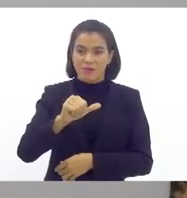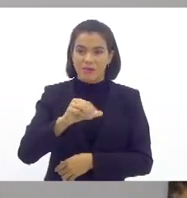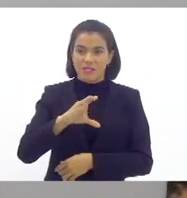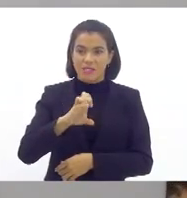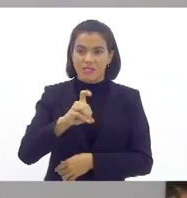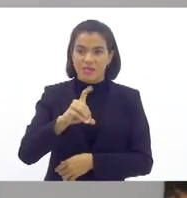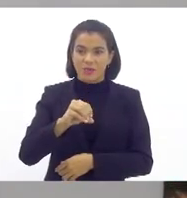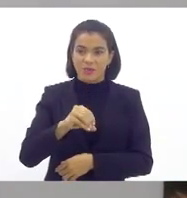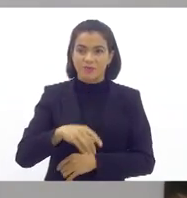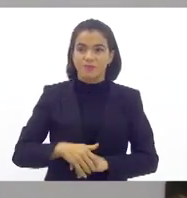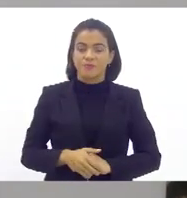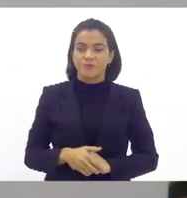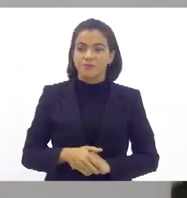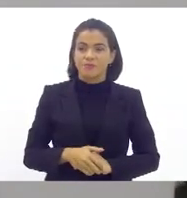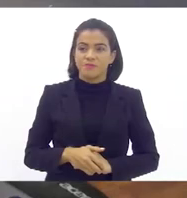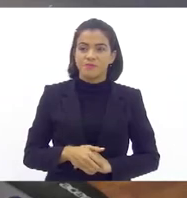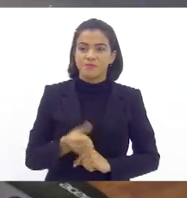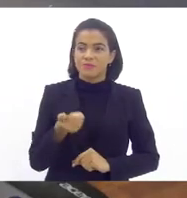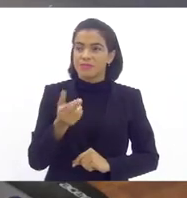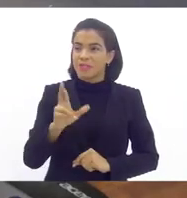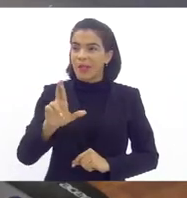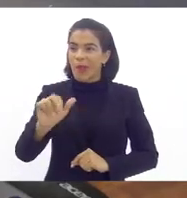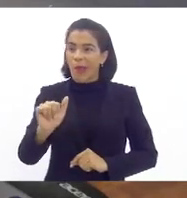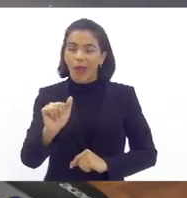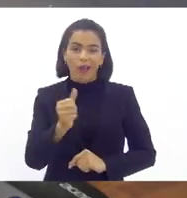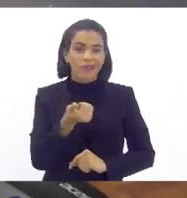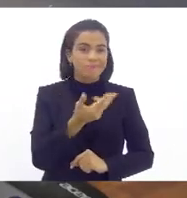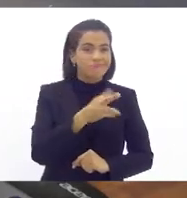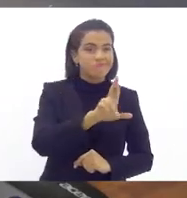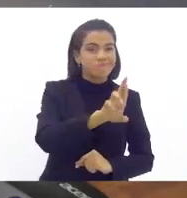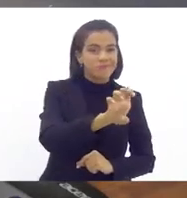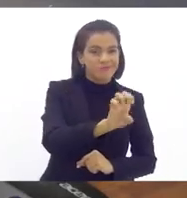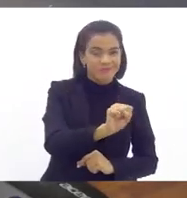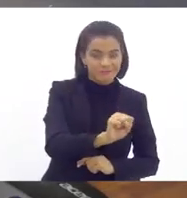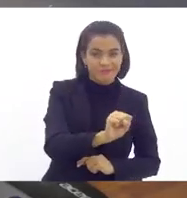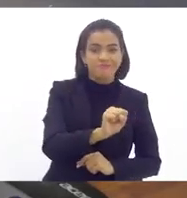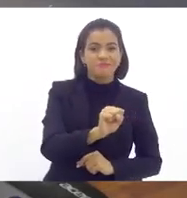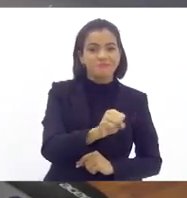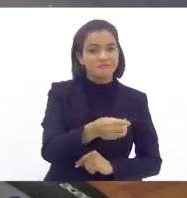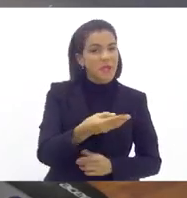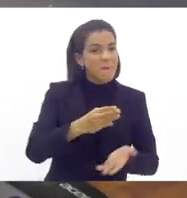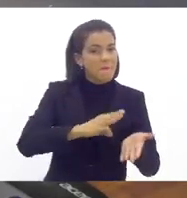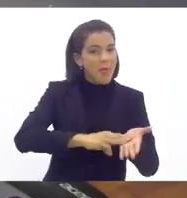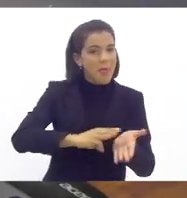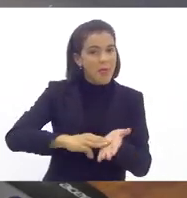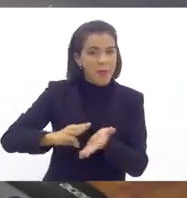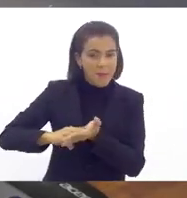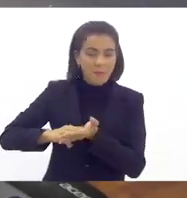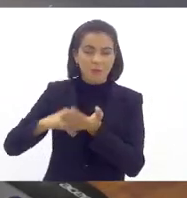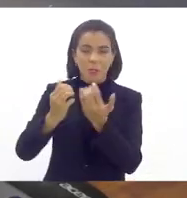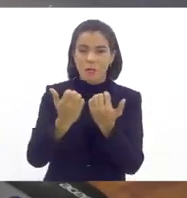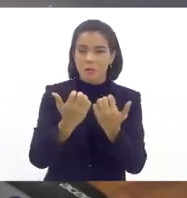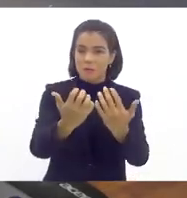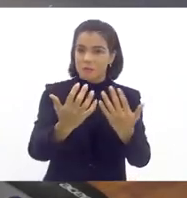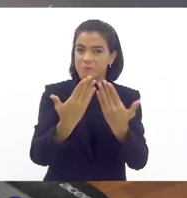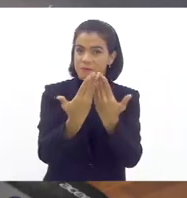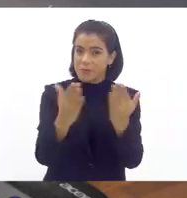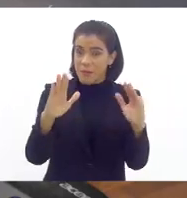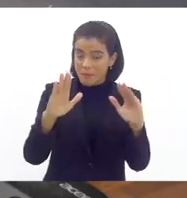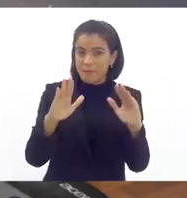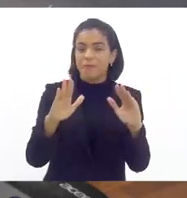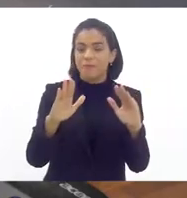Senhoras e senhores, boa tarde, presidente, senhores membros dessa audiência pública, dessa comissão,